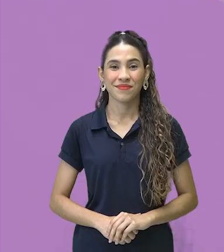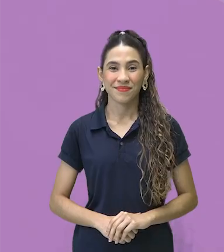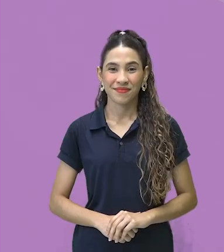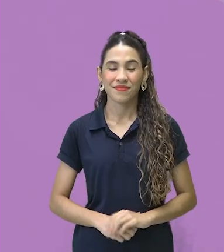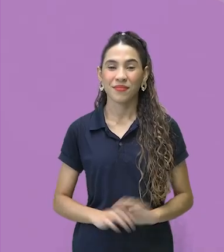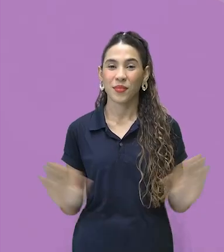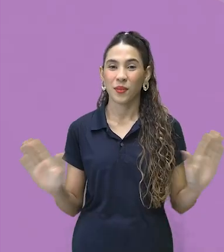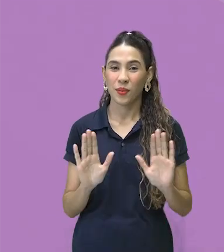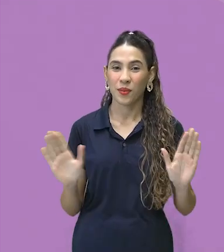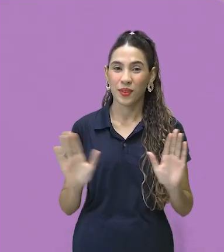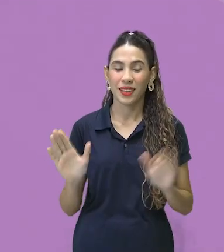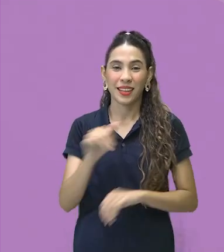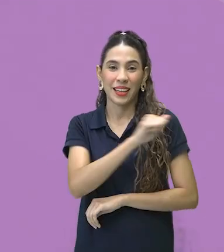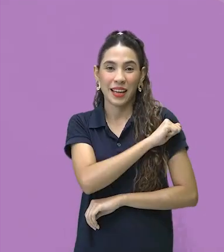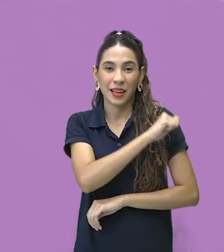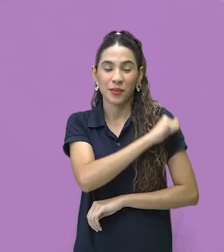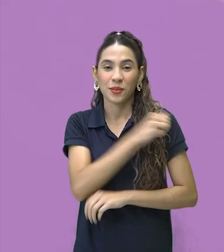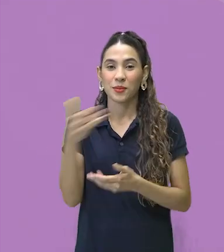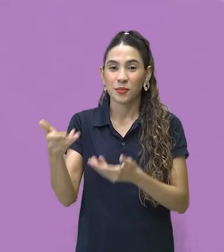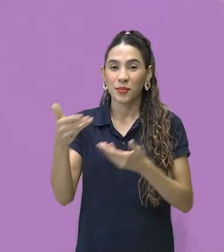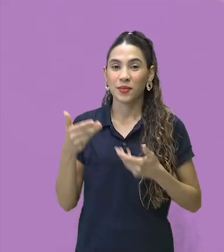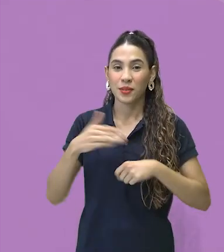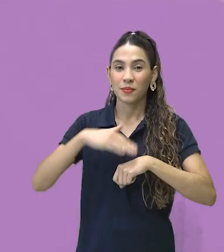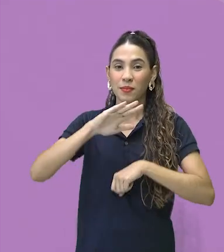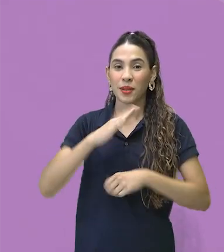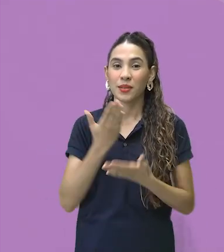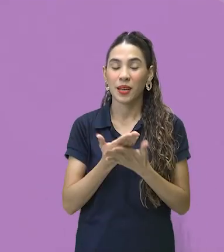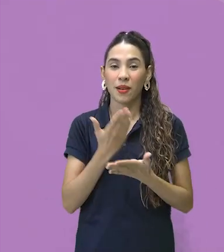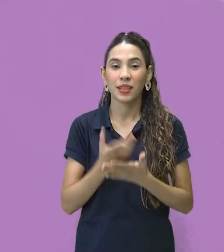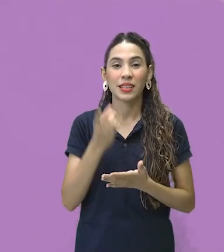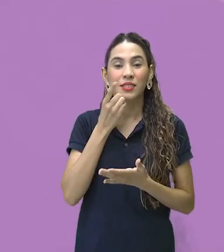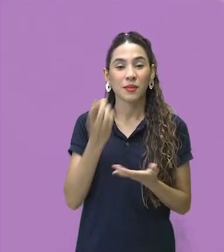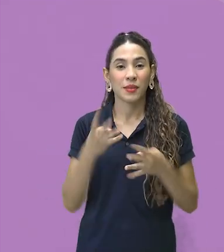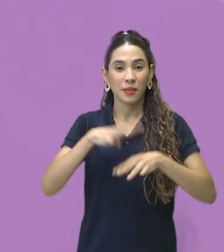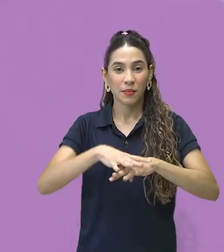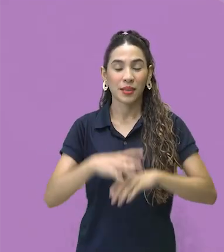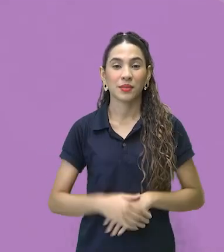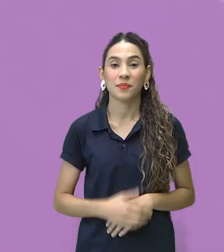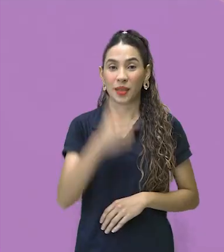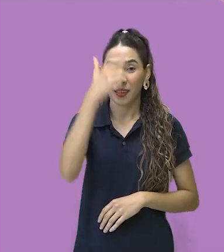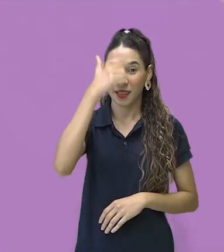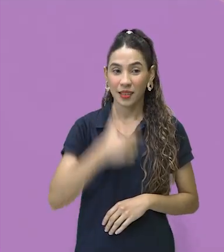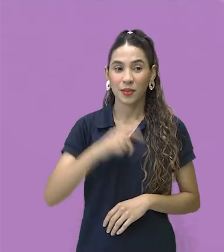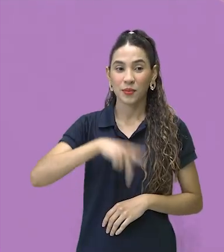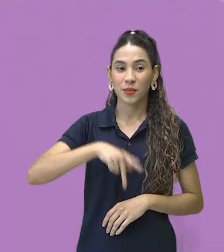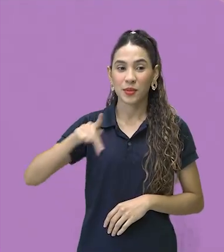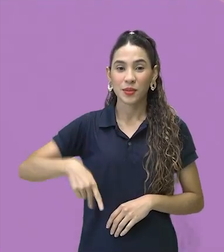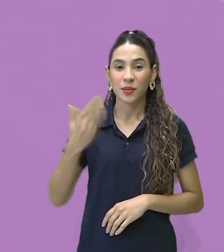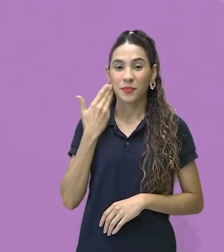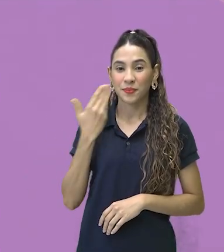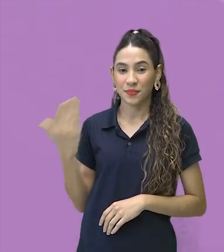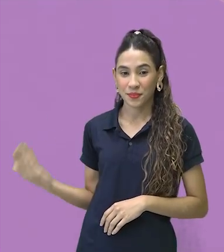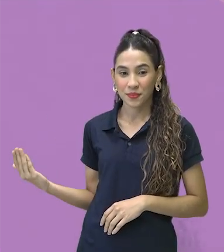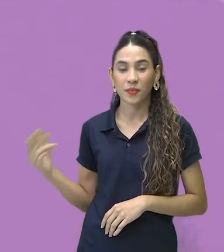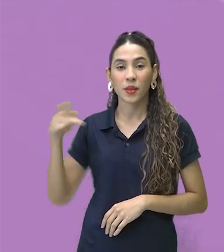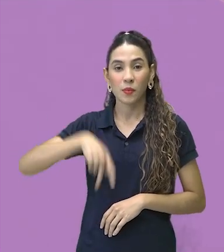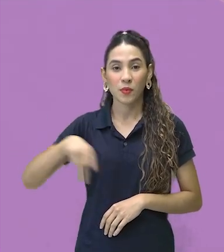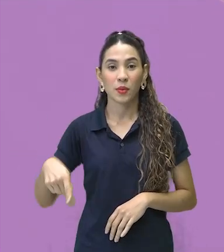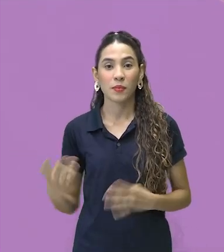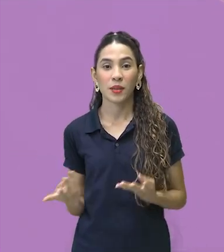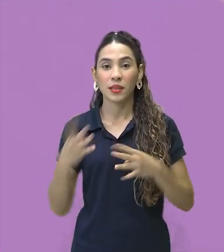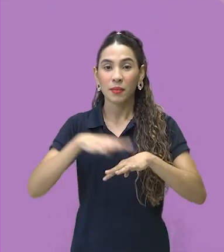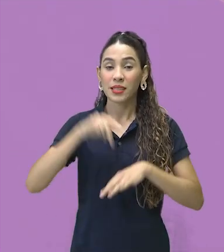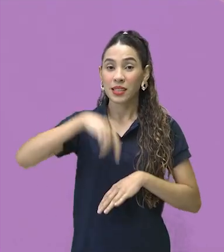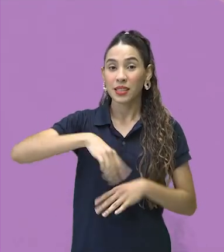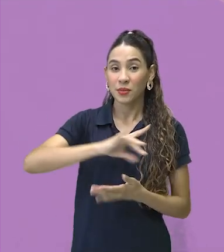Olá, pessoal! Sejam bem-vindos a mais um dia de aula de matemática. Sou o professor Tiago Silva, professor de